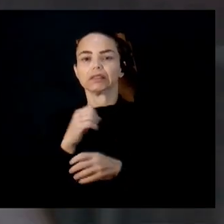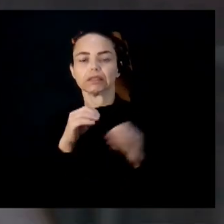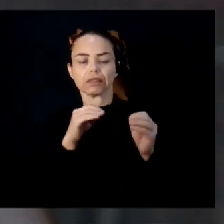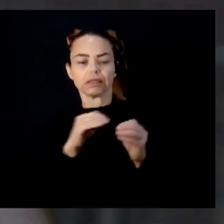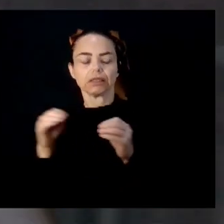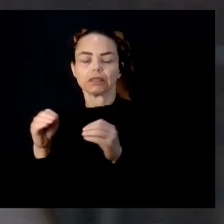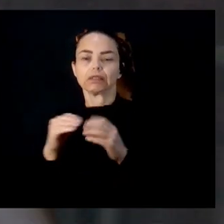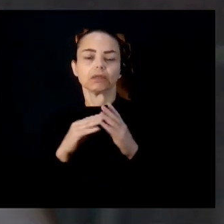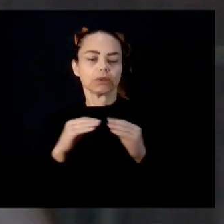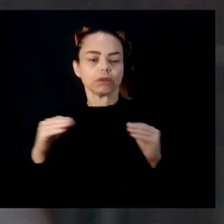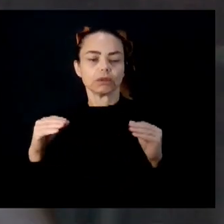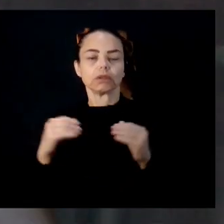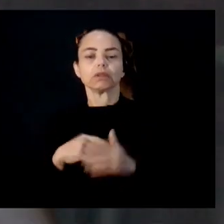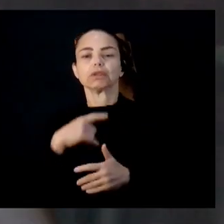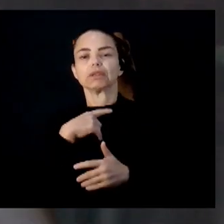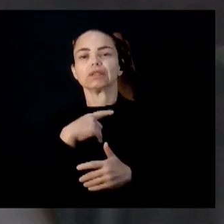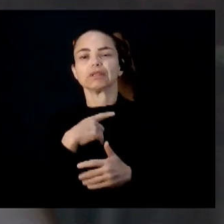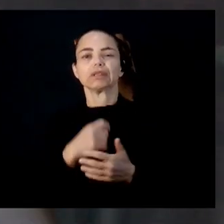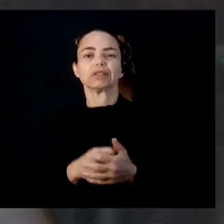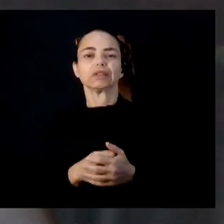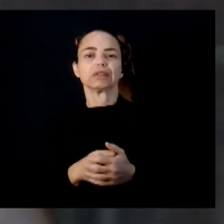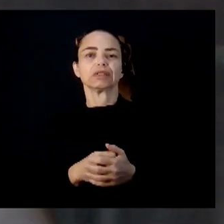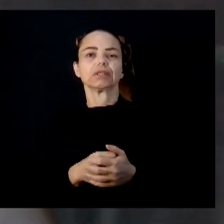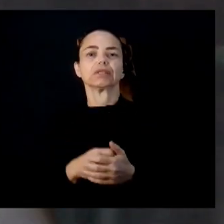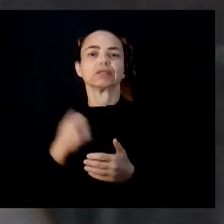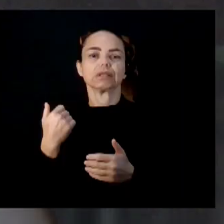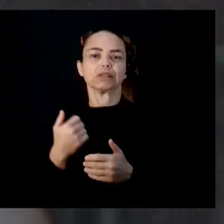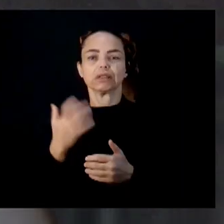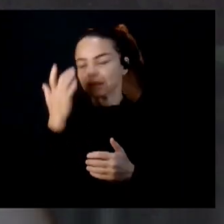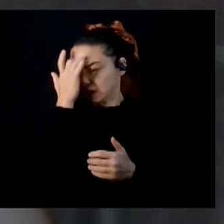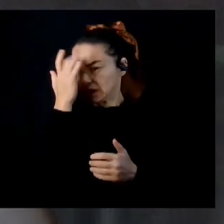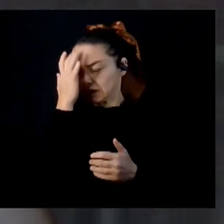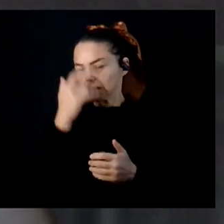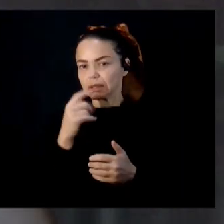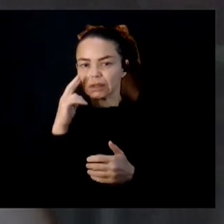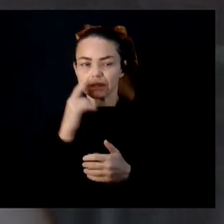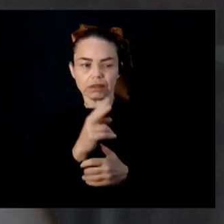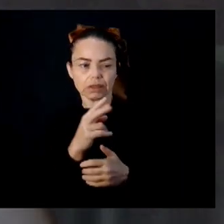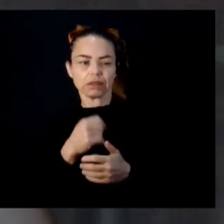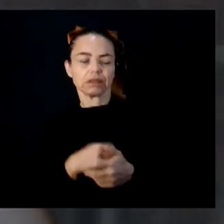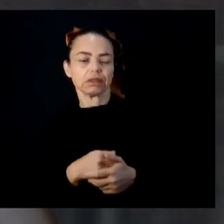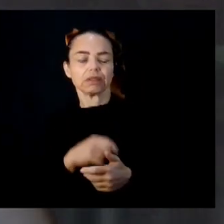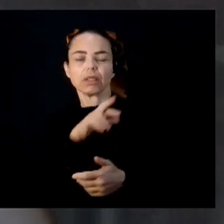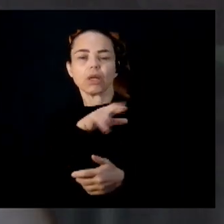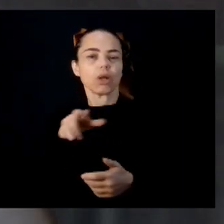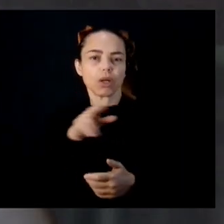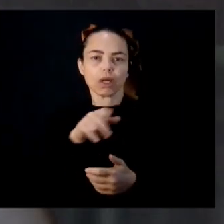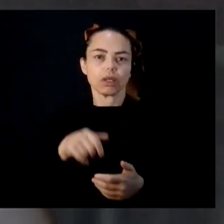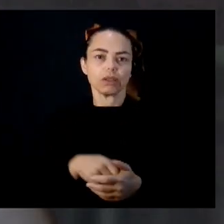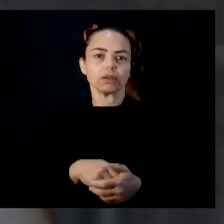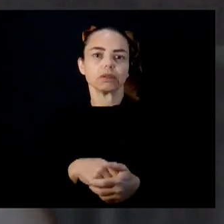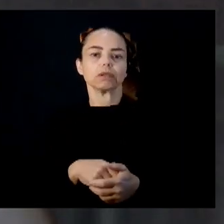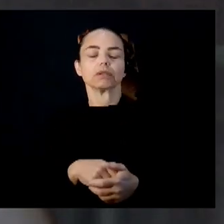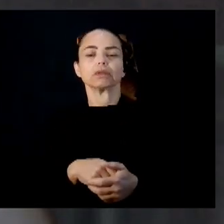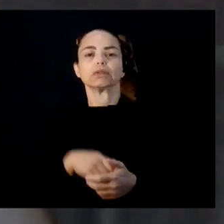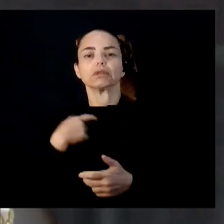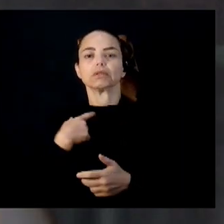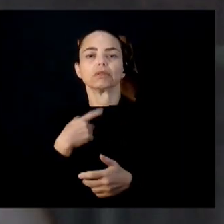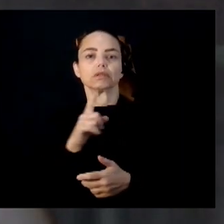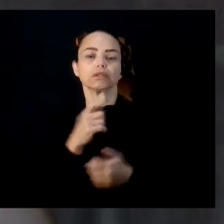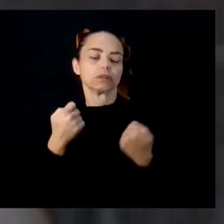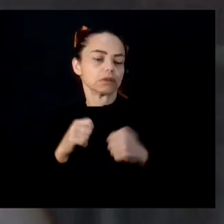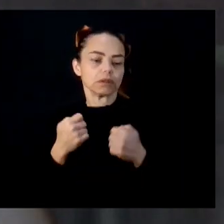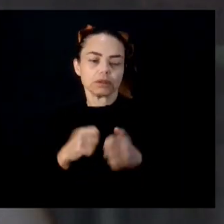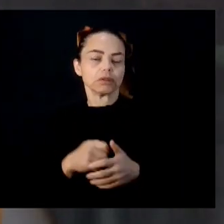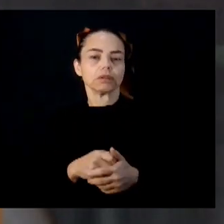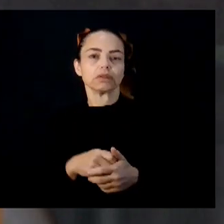você está, a tendência é você, com mais facilidade, olhar o outro de outra maneira. Mas é como a Karina falou, não necessariamente é só